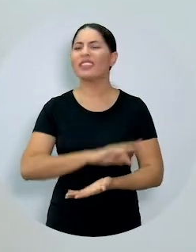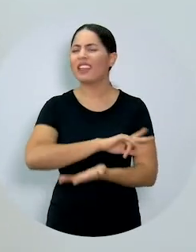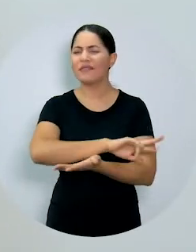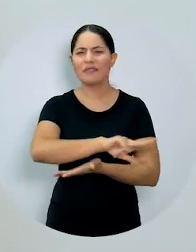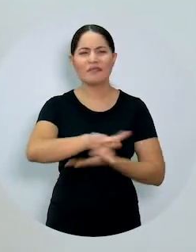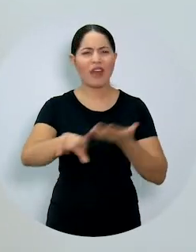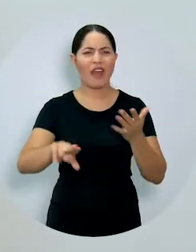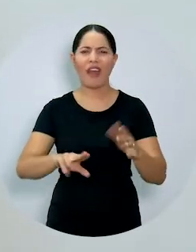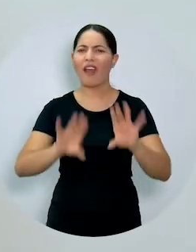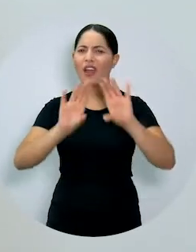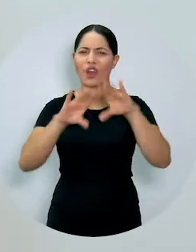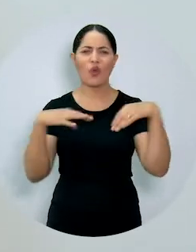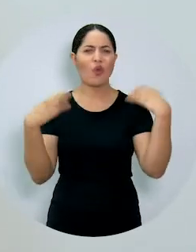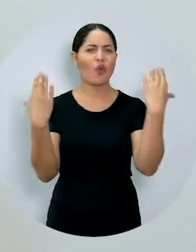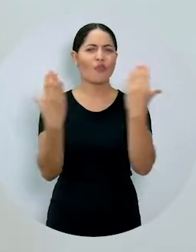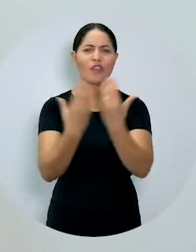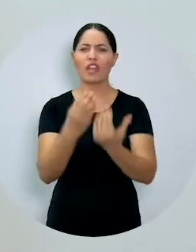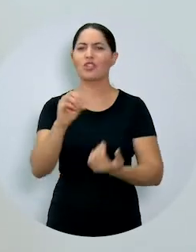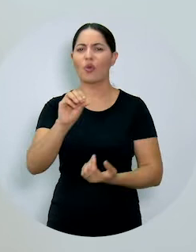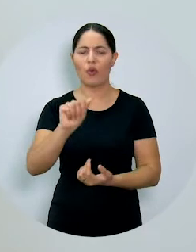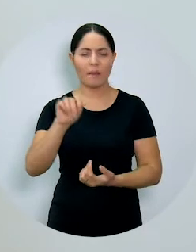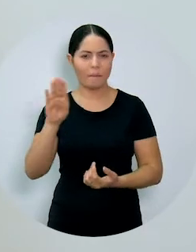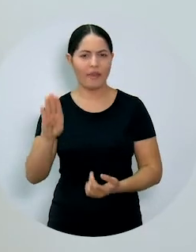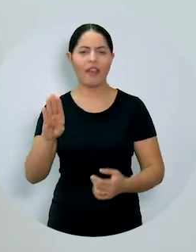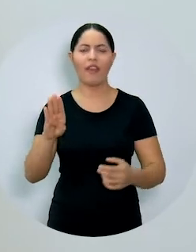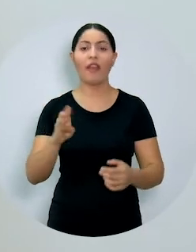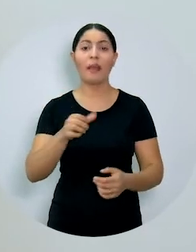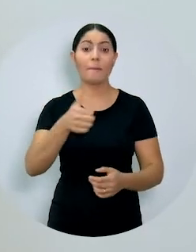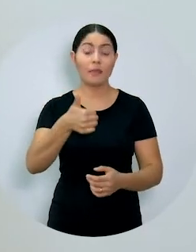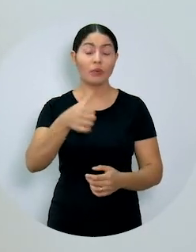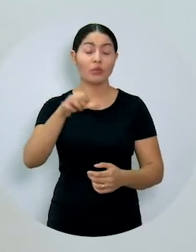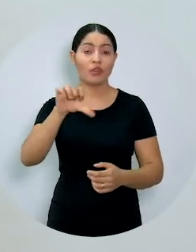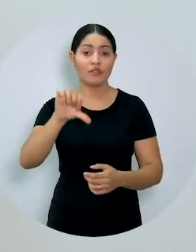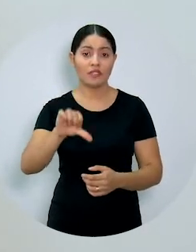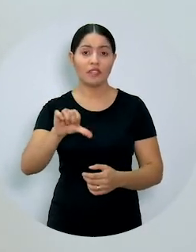tantas conferências nacionais da Ordem dos Advogados, em